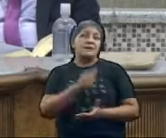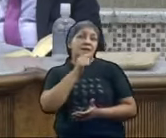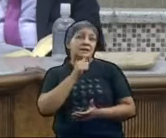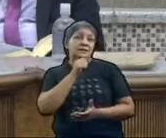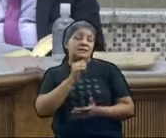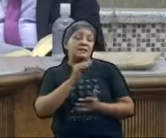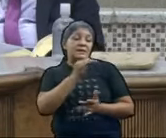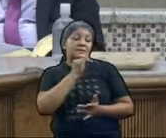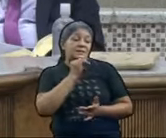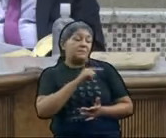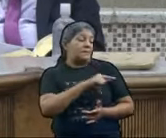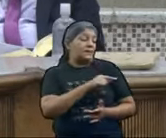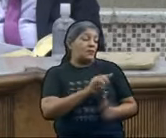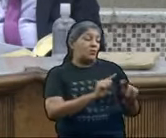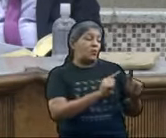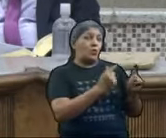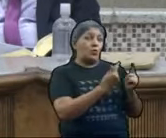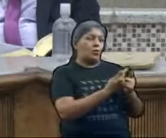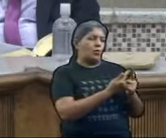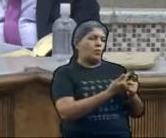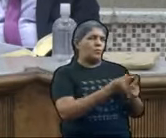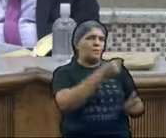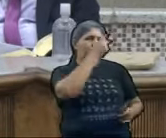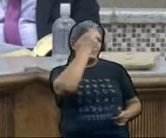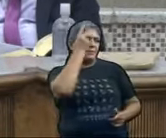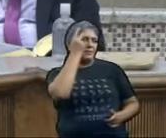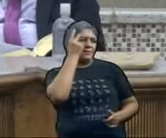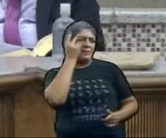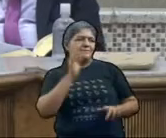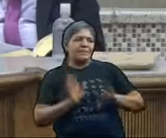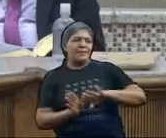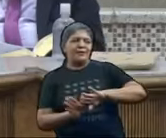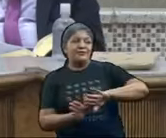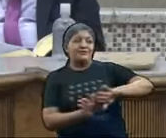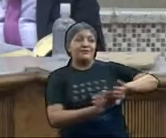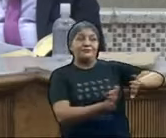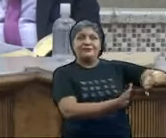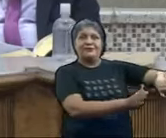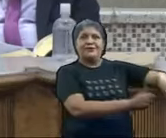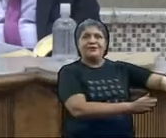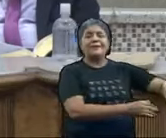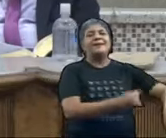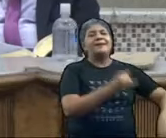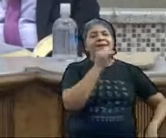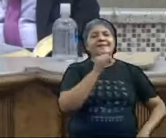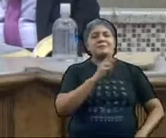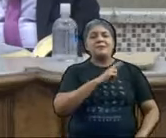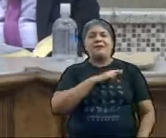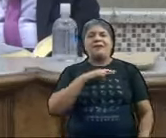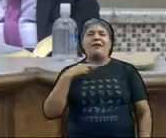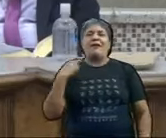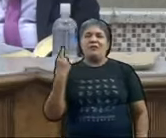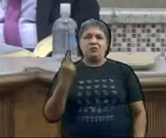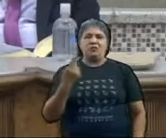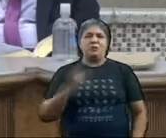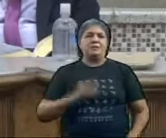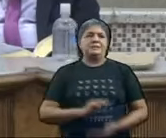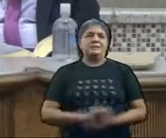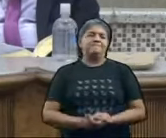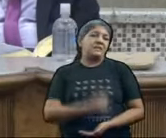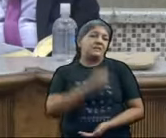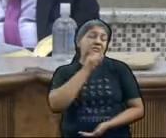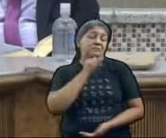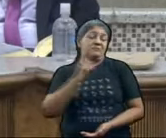cidade. Diz que ficarão de fora dessa cidade. Os religiosos desobedientes. A pessoa tem uma